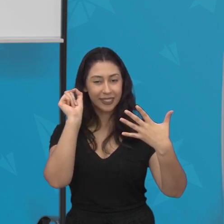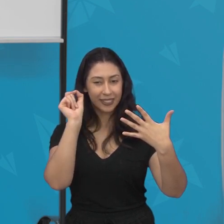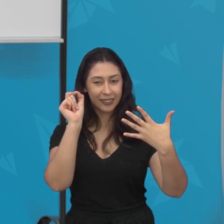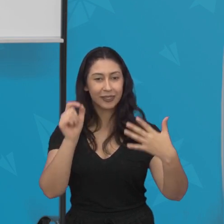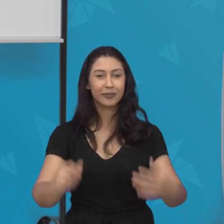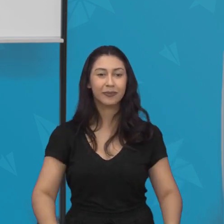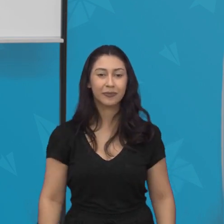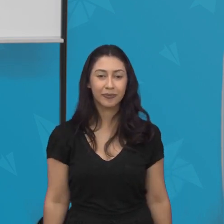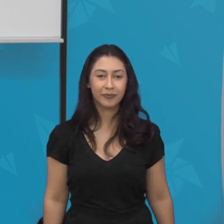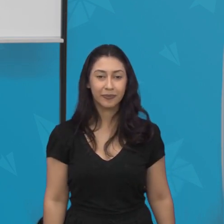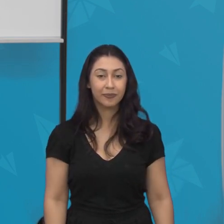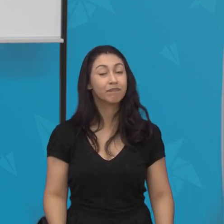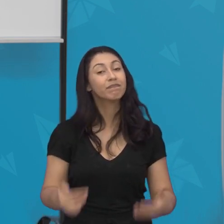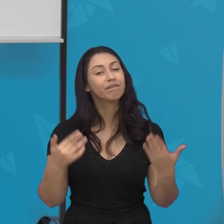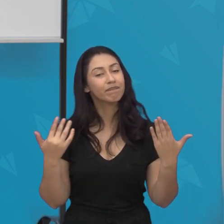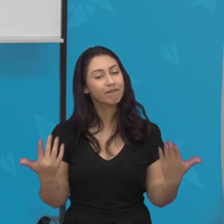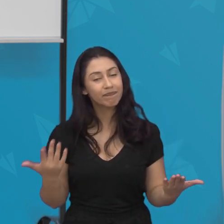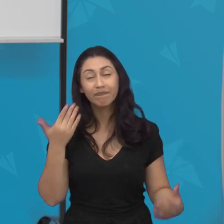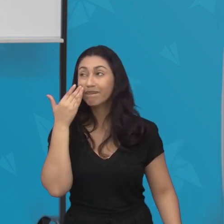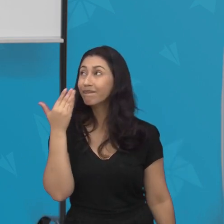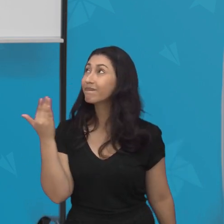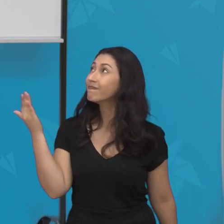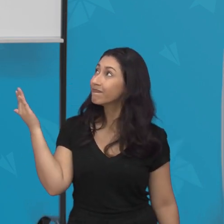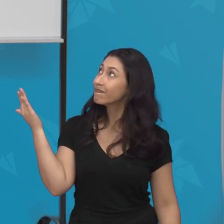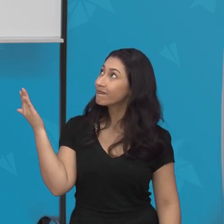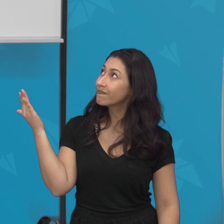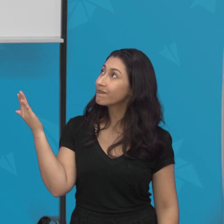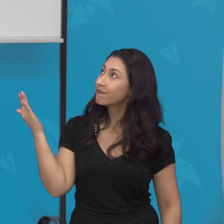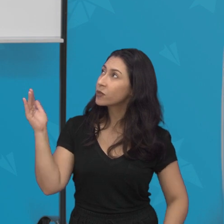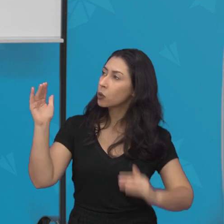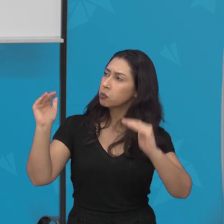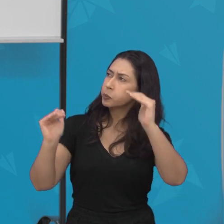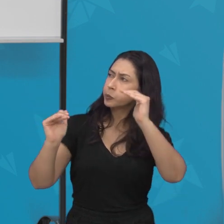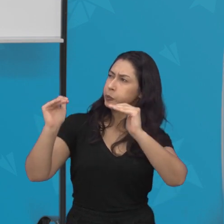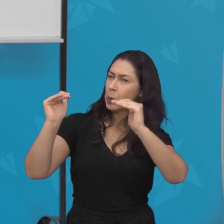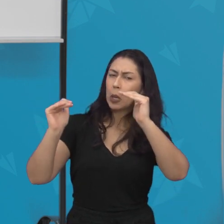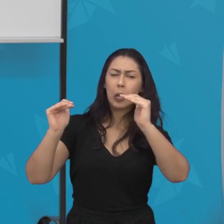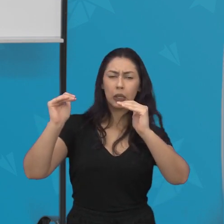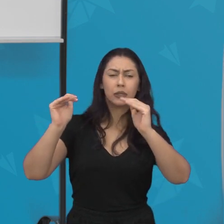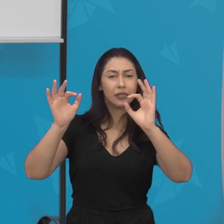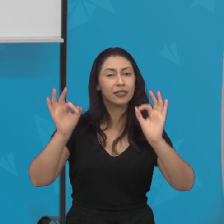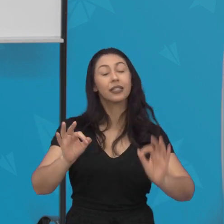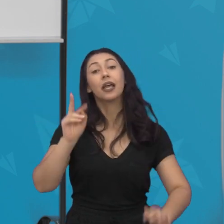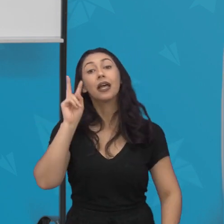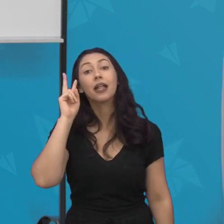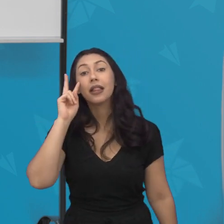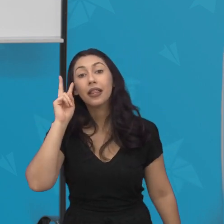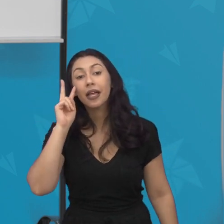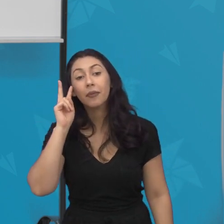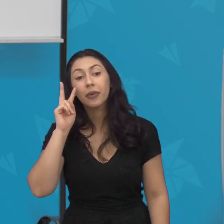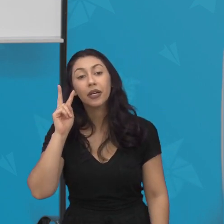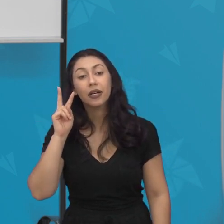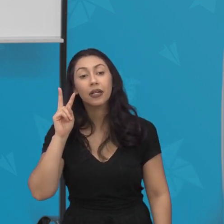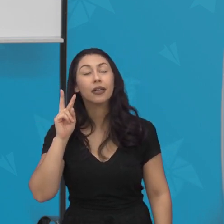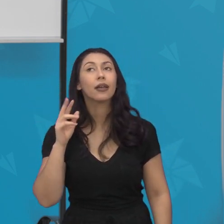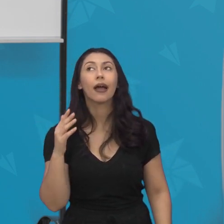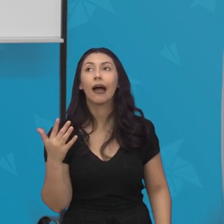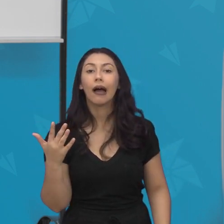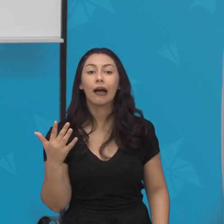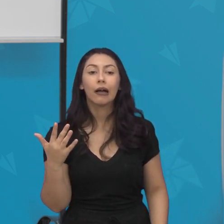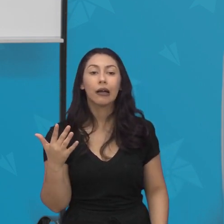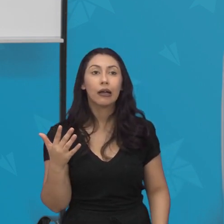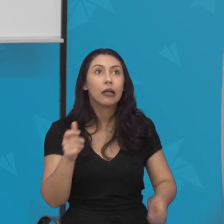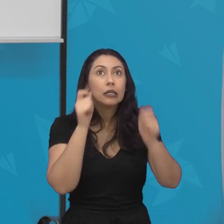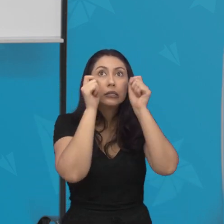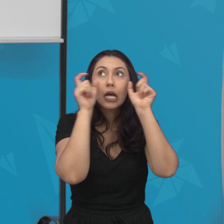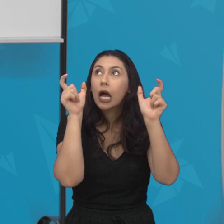Tudo bem? Então é isso, vocês olhem aqui as casas balanceadas, balanceia, como eu falei, lembra que não precisa de